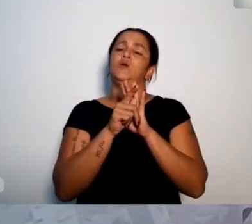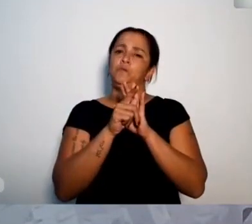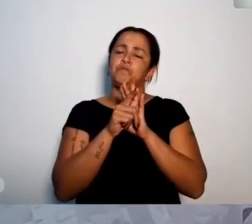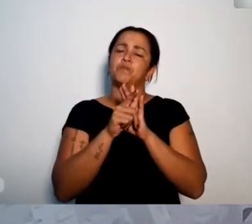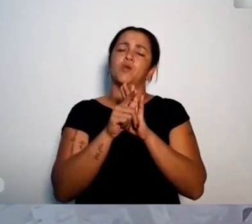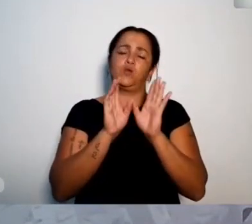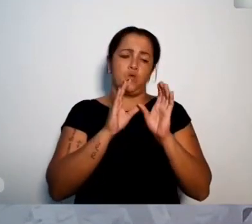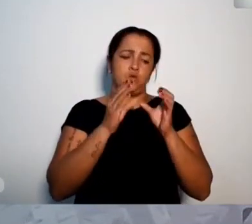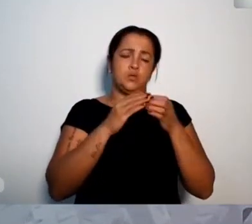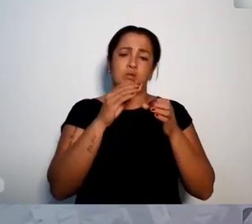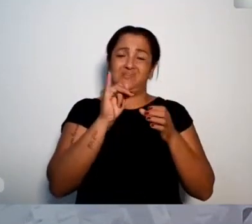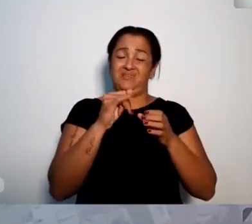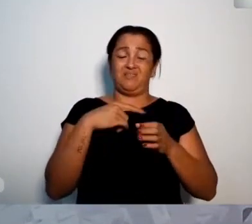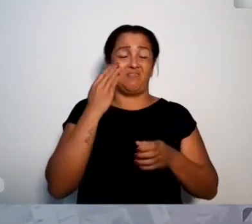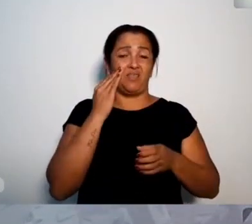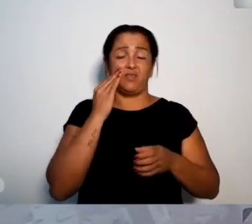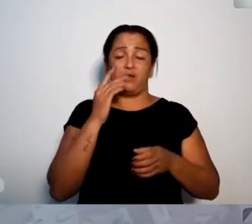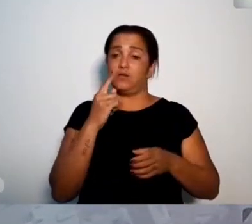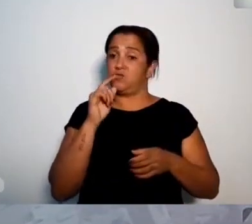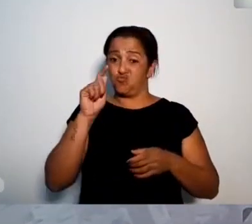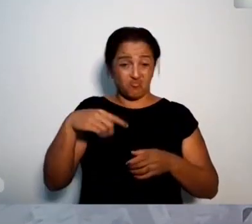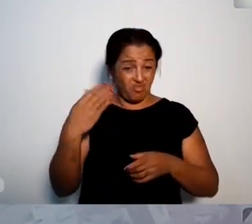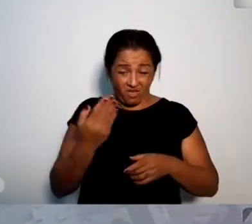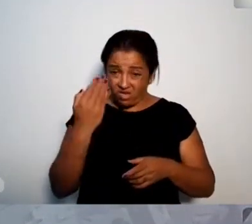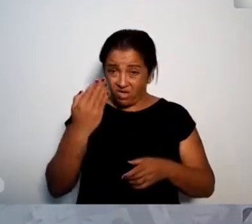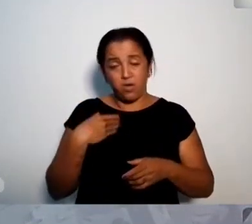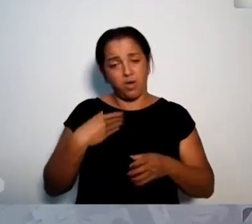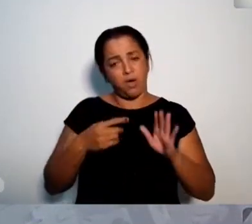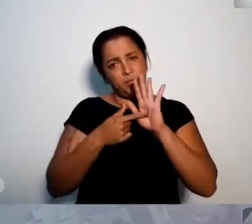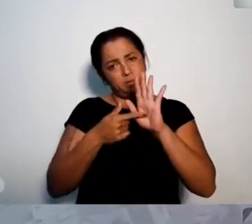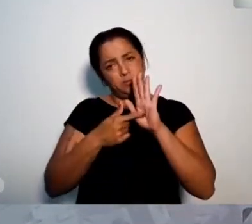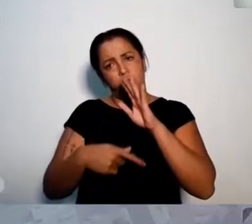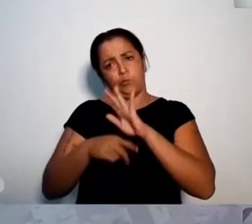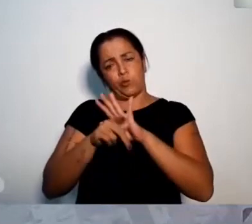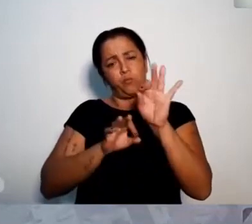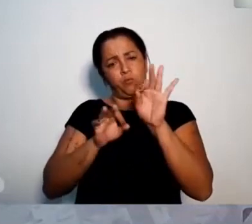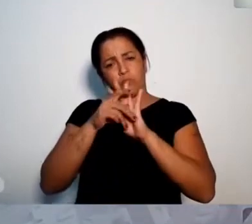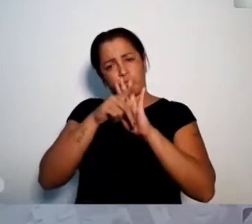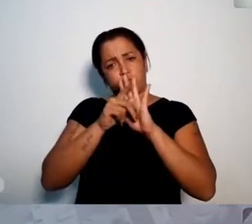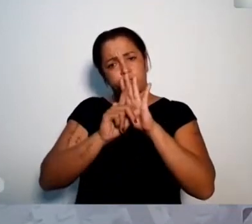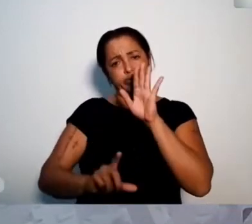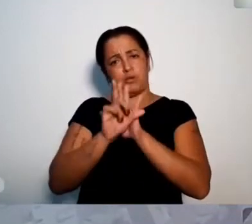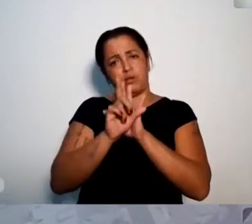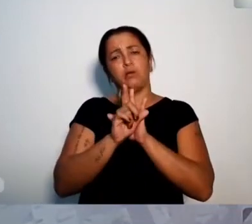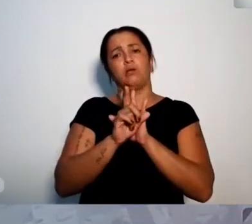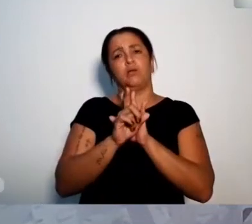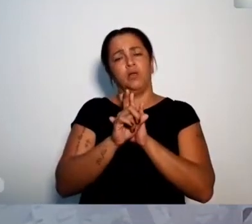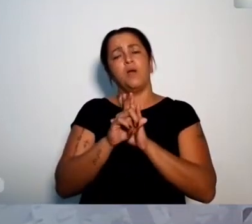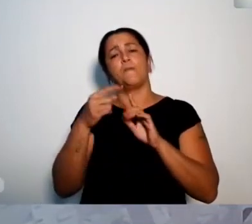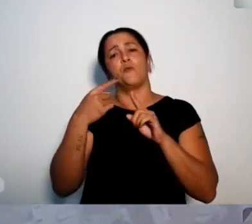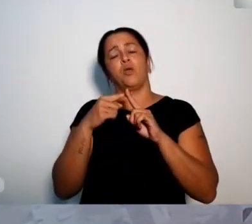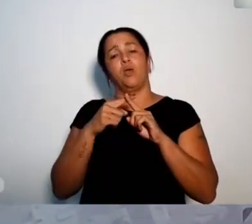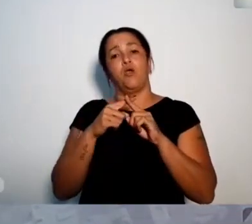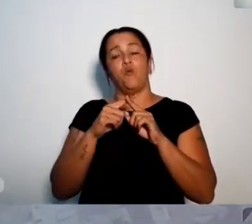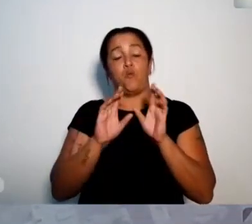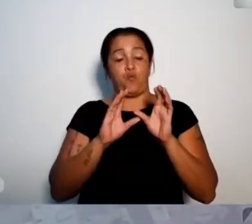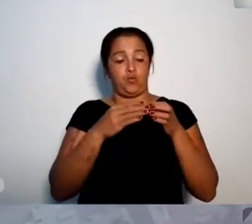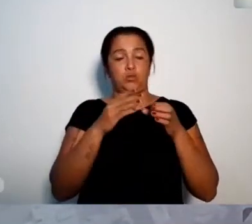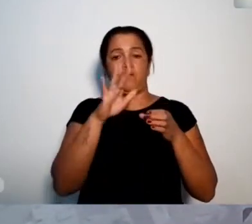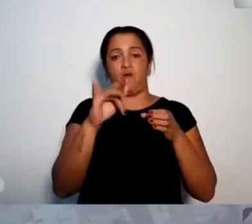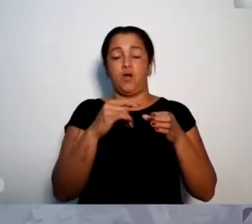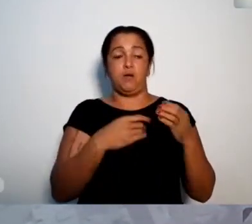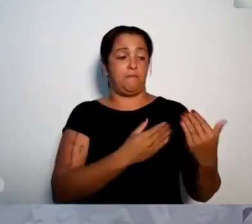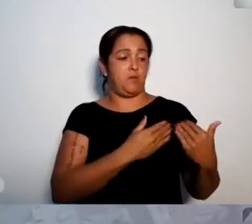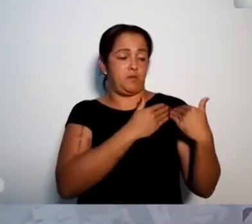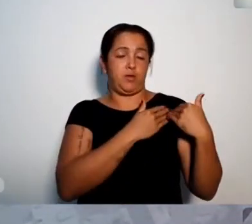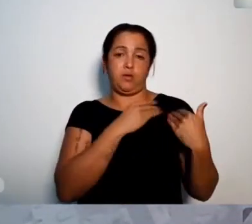funciona, a gente apresenta um novo projeto de lei fazendo as devidas reservas, porque esse conselho vai assumir um papel importantíssimo na cidade de